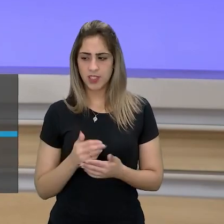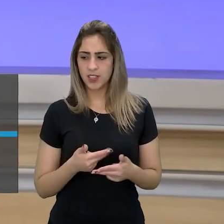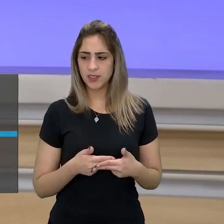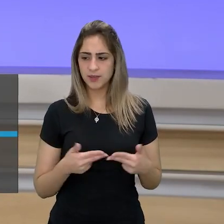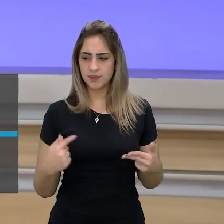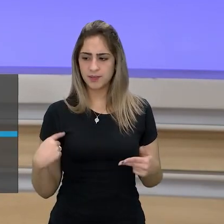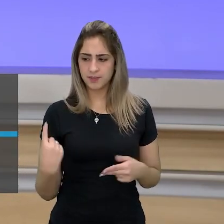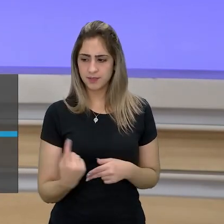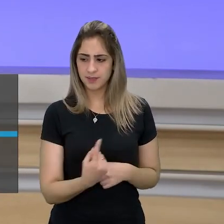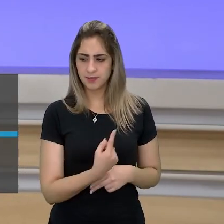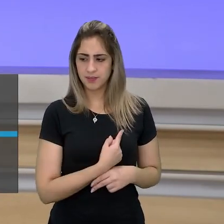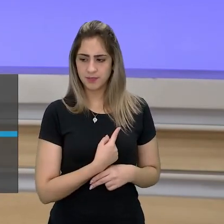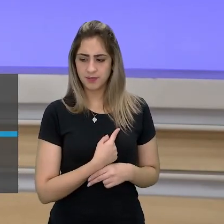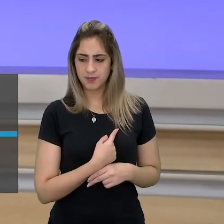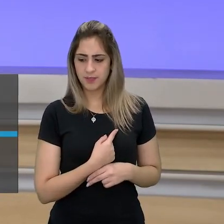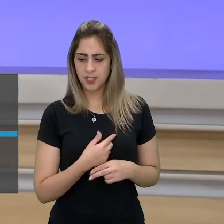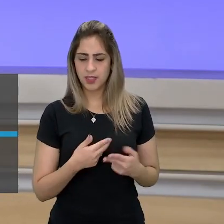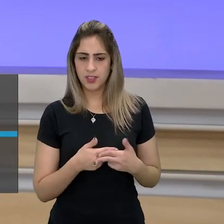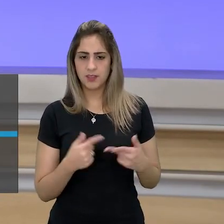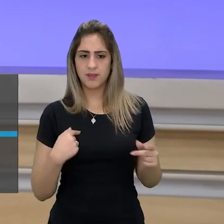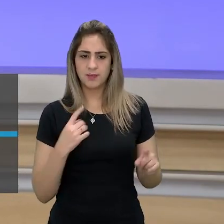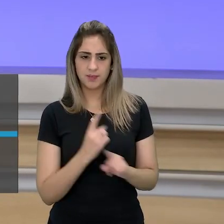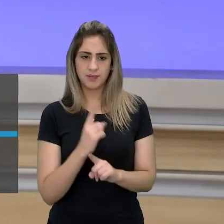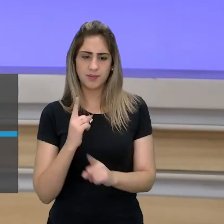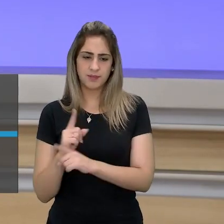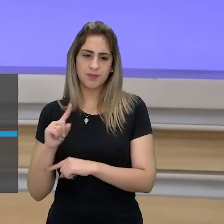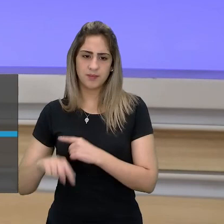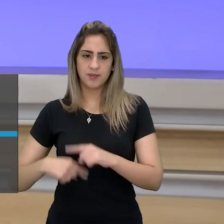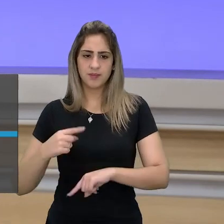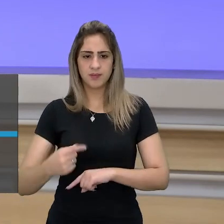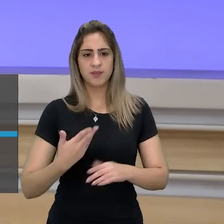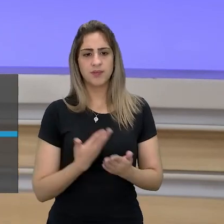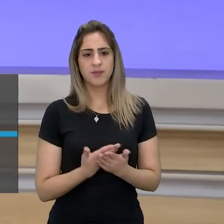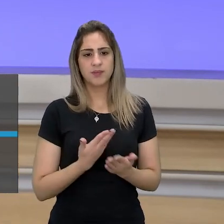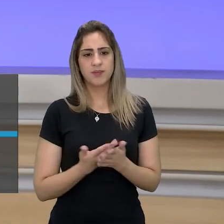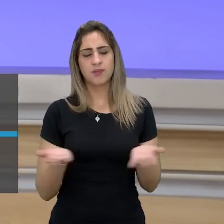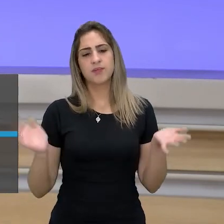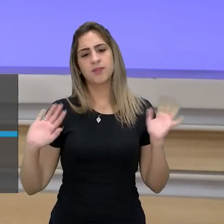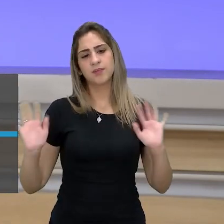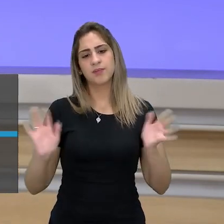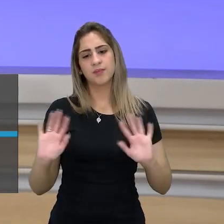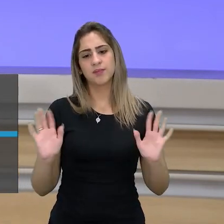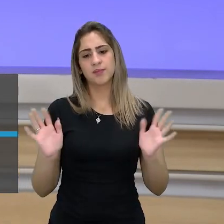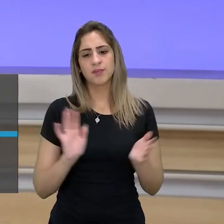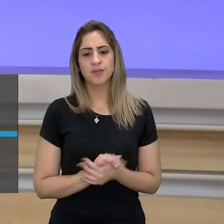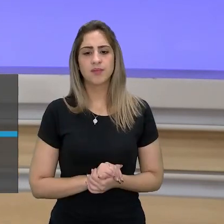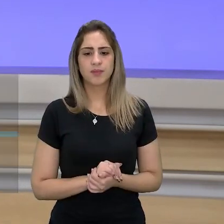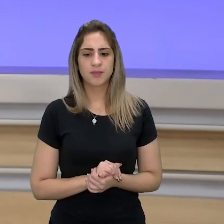suas dúvidas e a gente se encontra na nossa próxima aula. Até mais, pessoal!